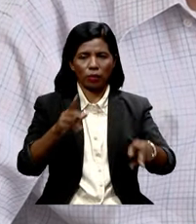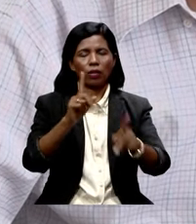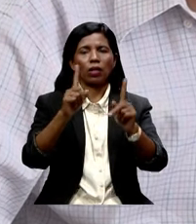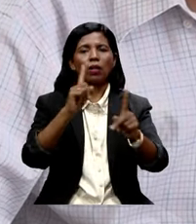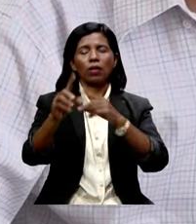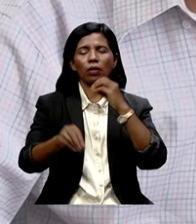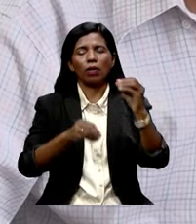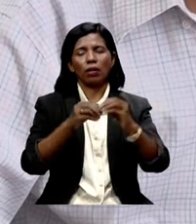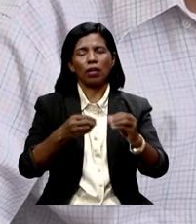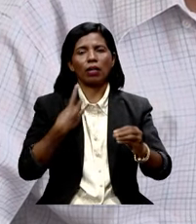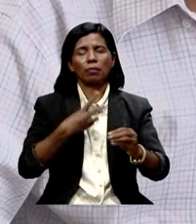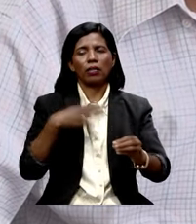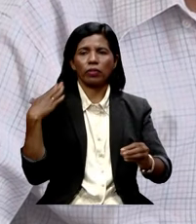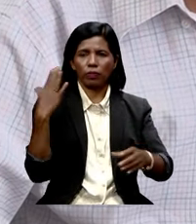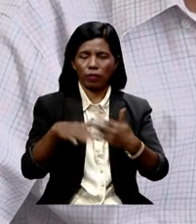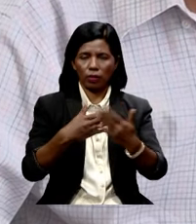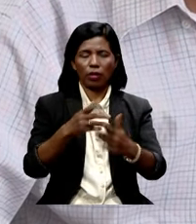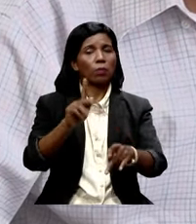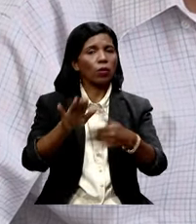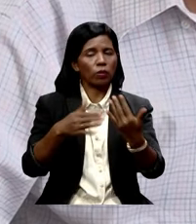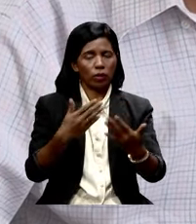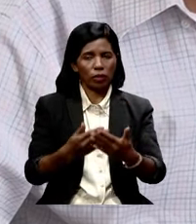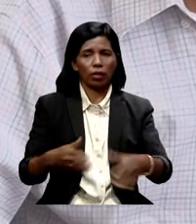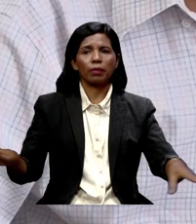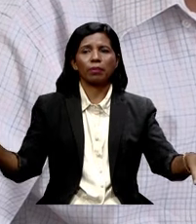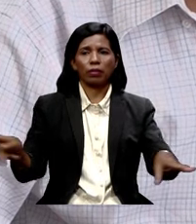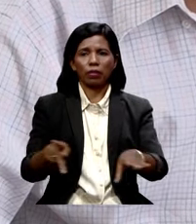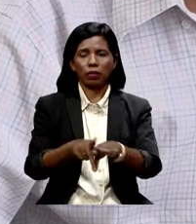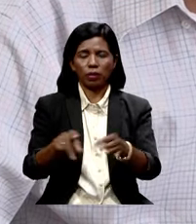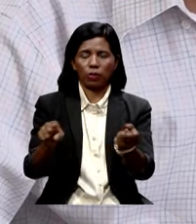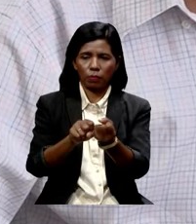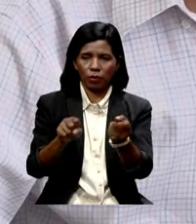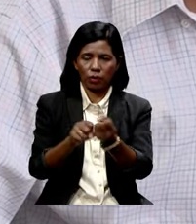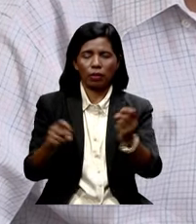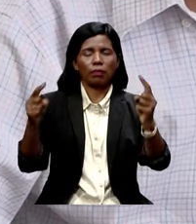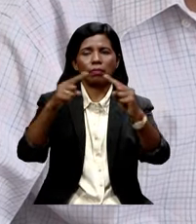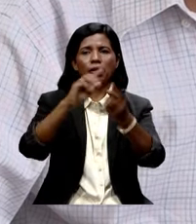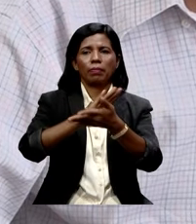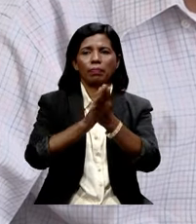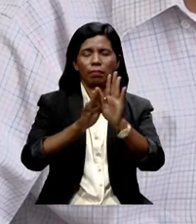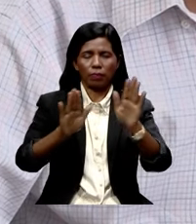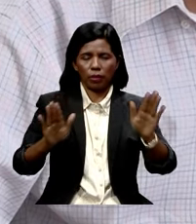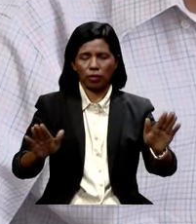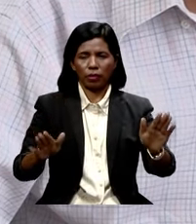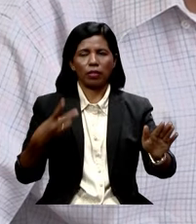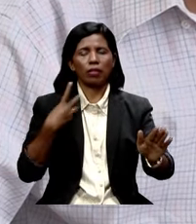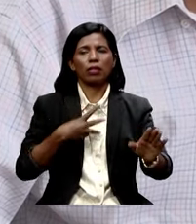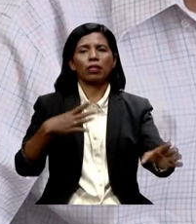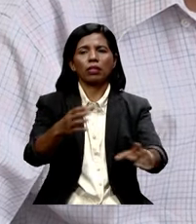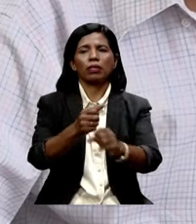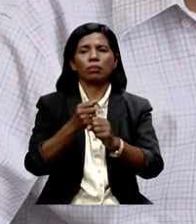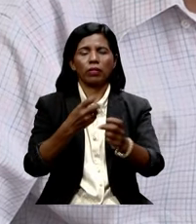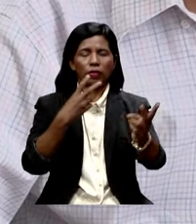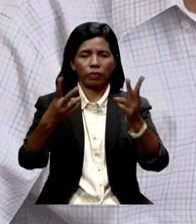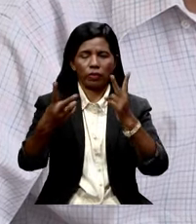tu foi ensaia sira, ema hotu, a tu participa, contribui para a paz, hakmate, e te horicimo,